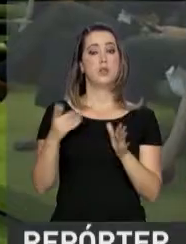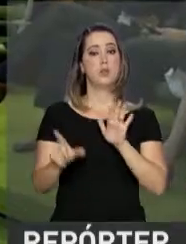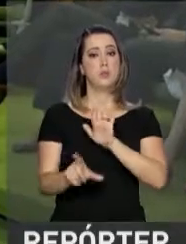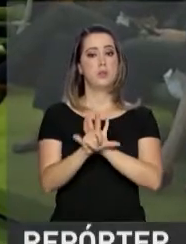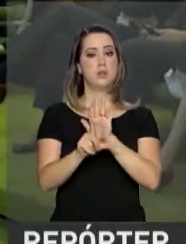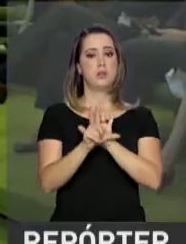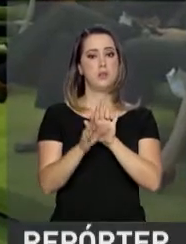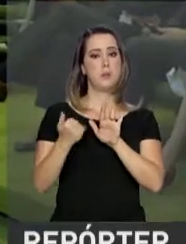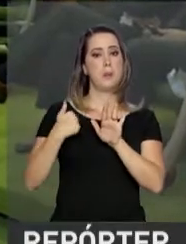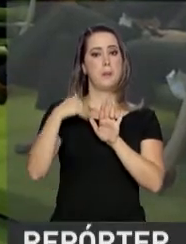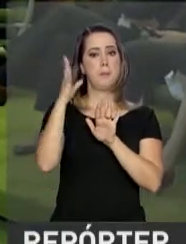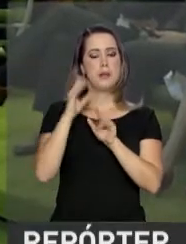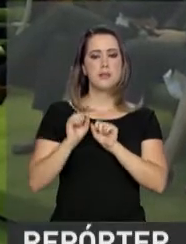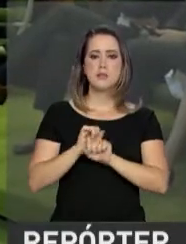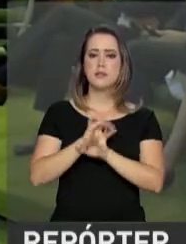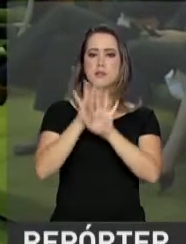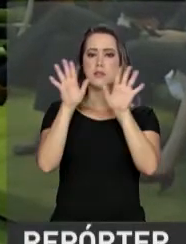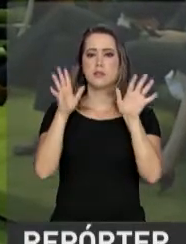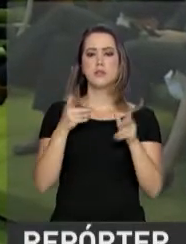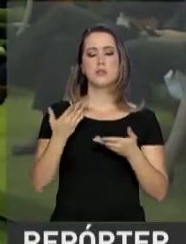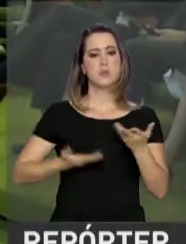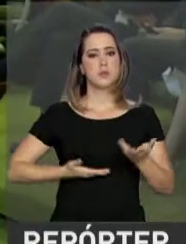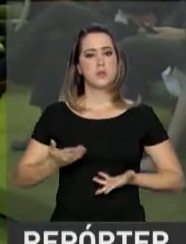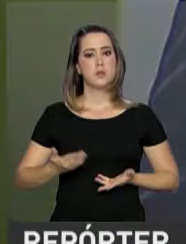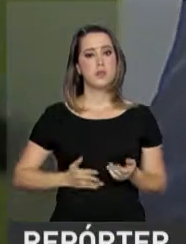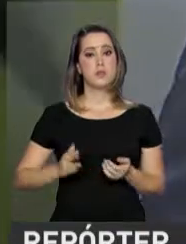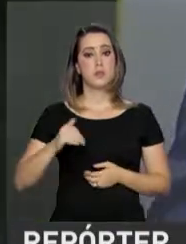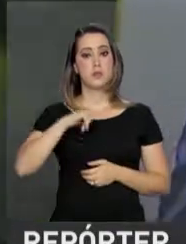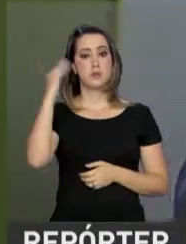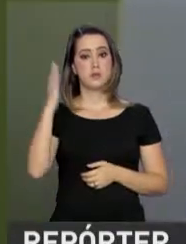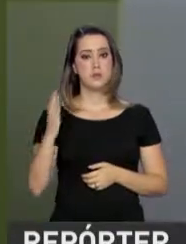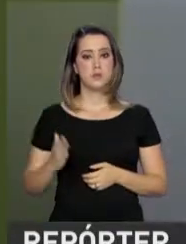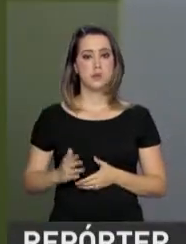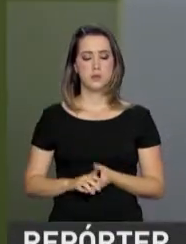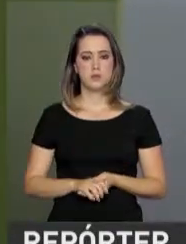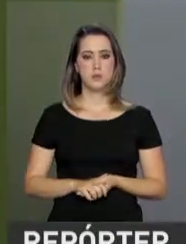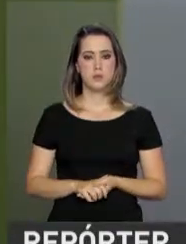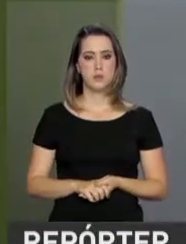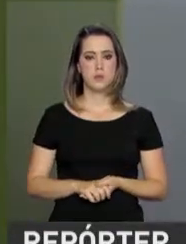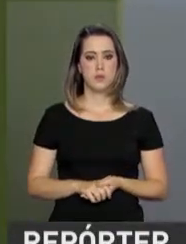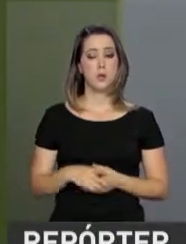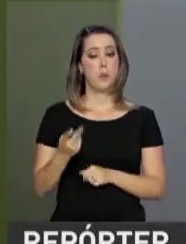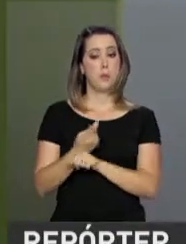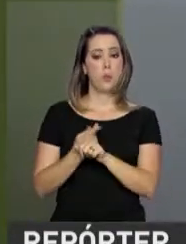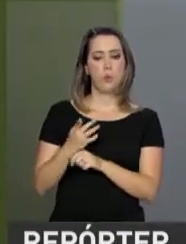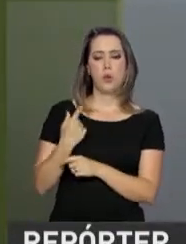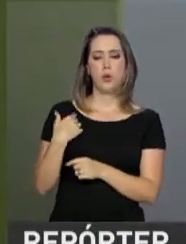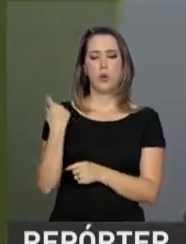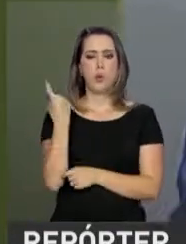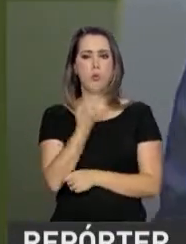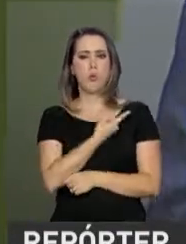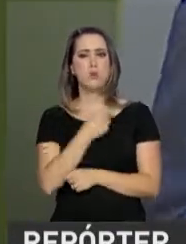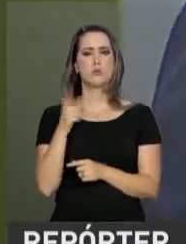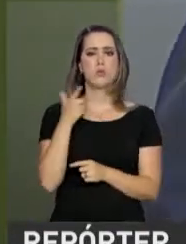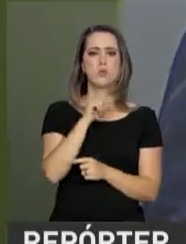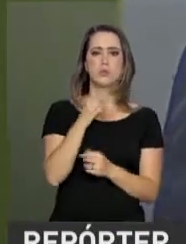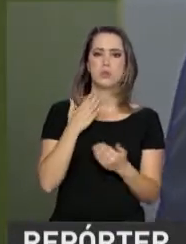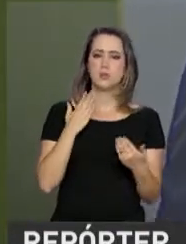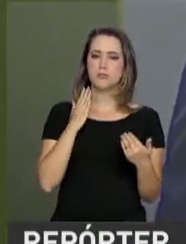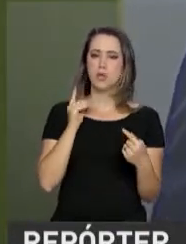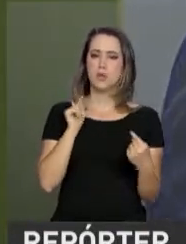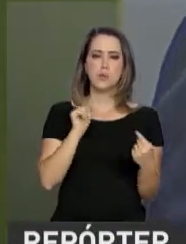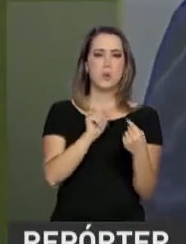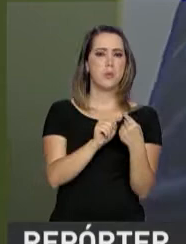para garantir mais transparência ao serviço exterior que busca exatamente alcançarmos esse objetivo uma carreira que seja previsível